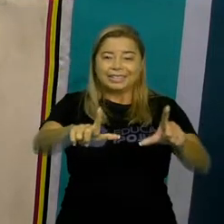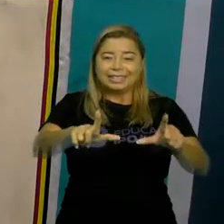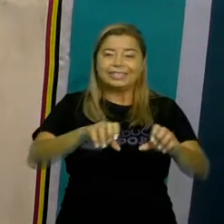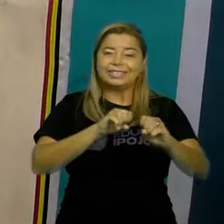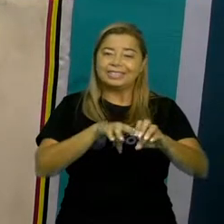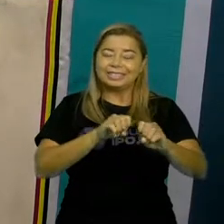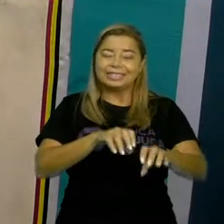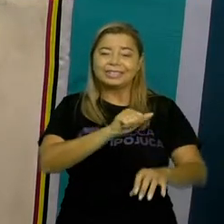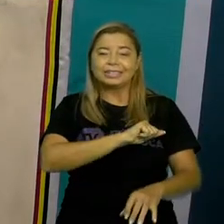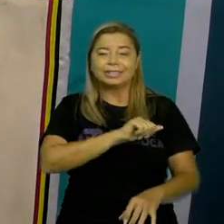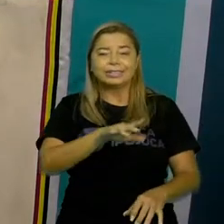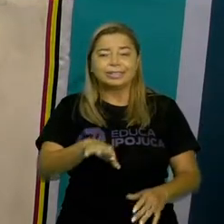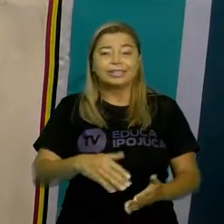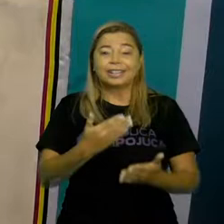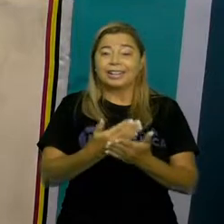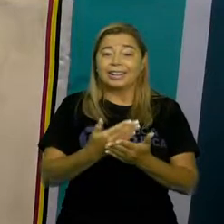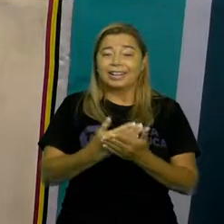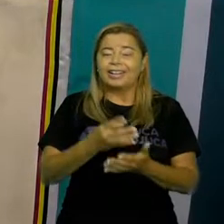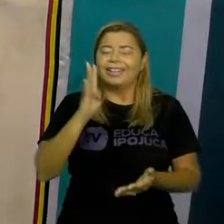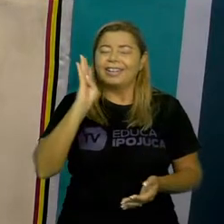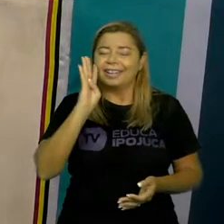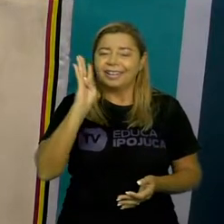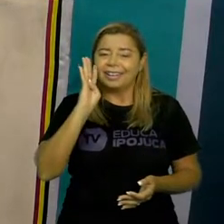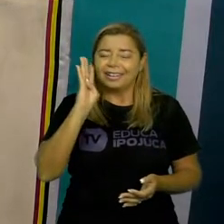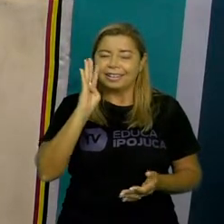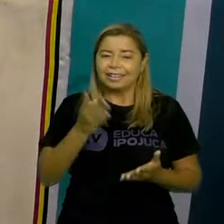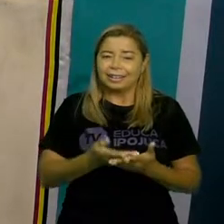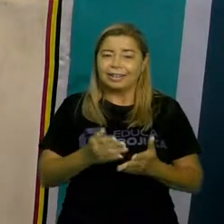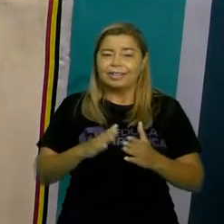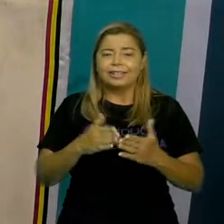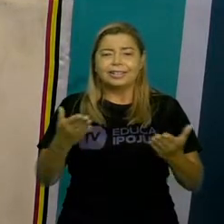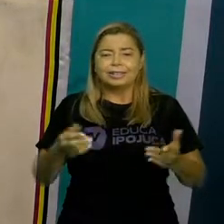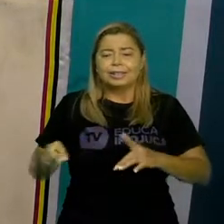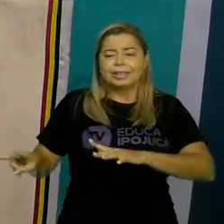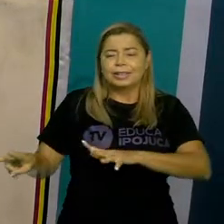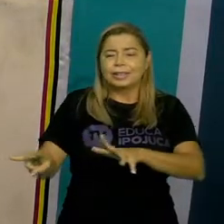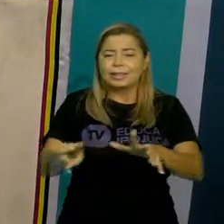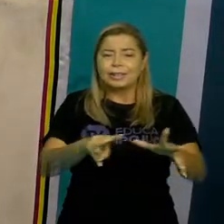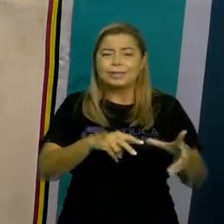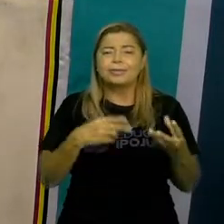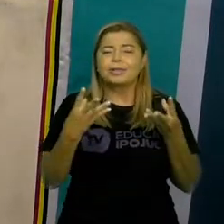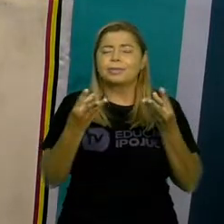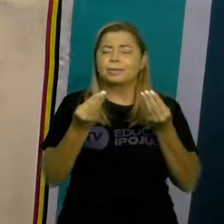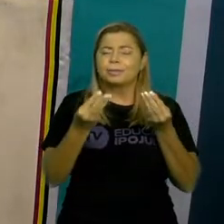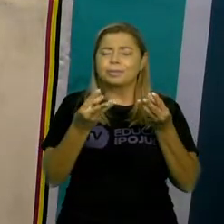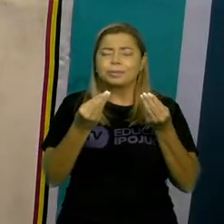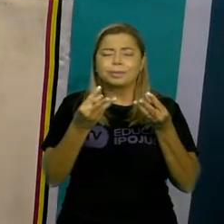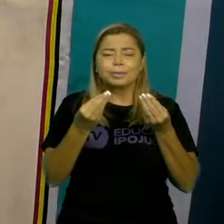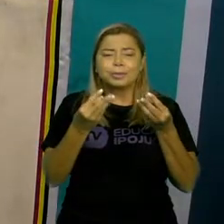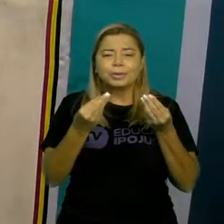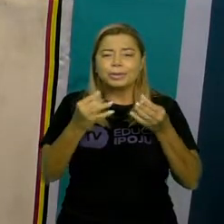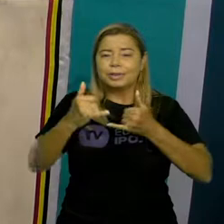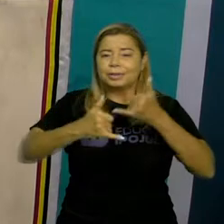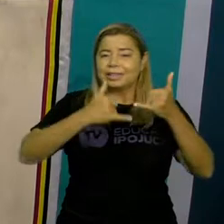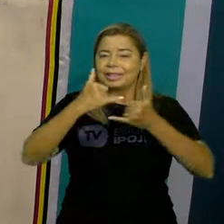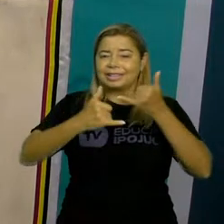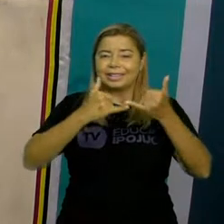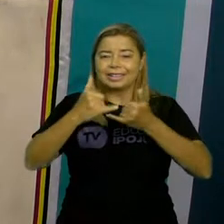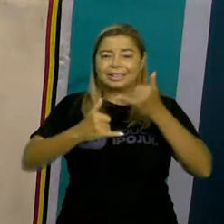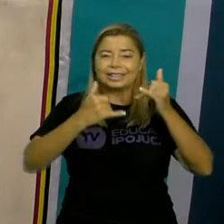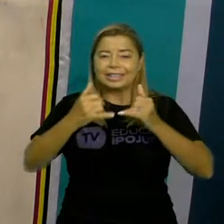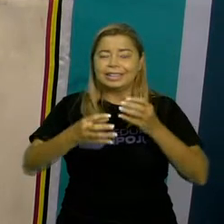para vocês. Tivemos uma semana recheada de muita música, de muita